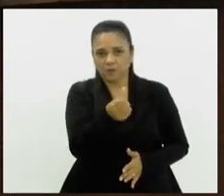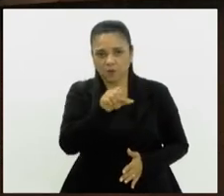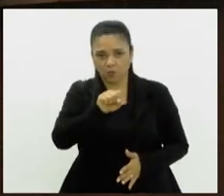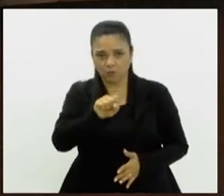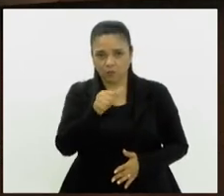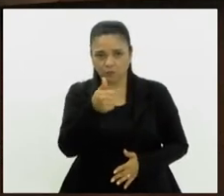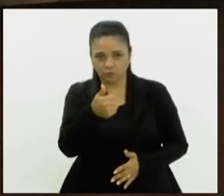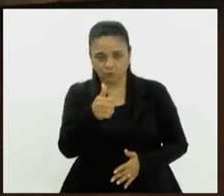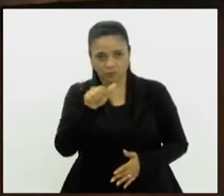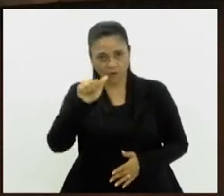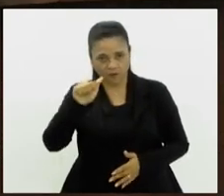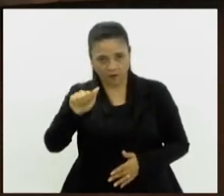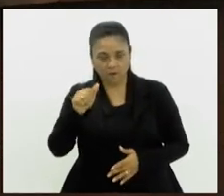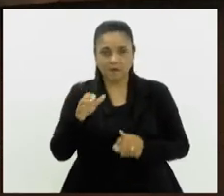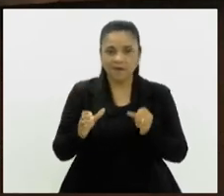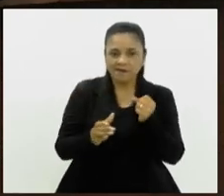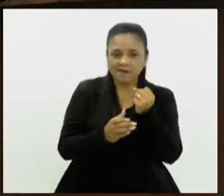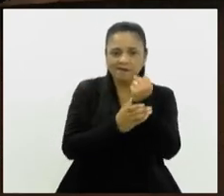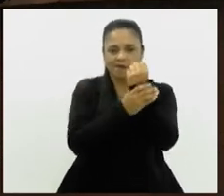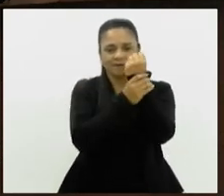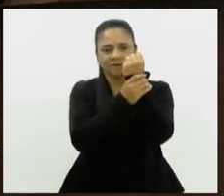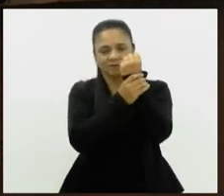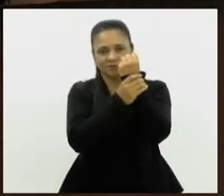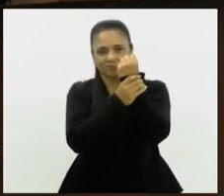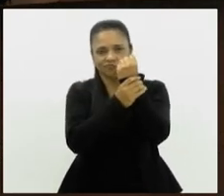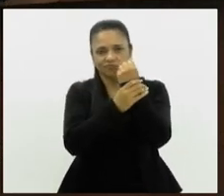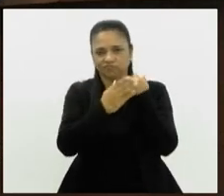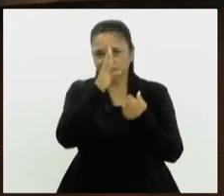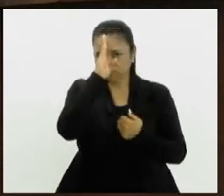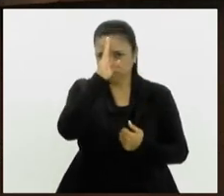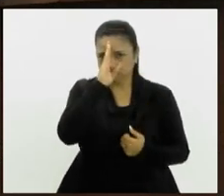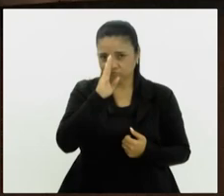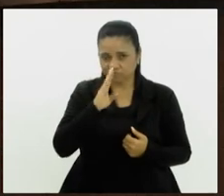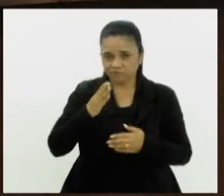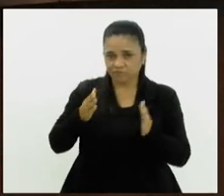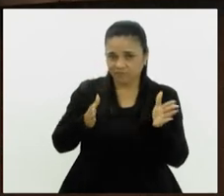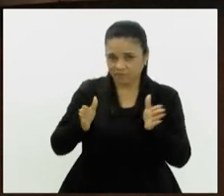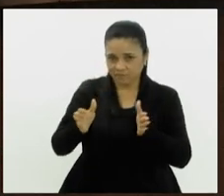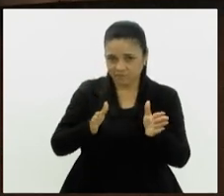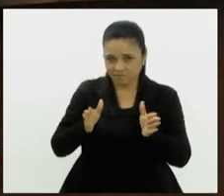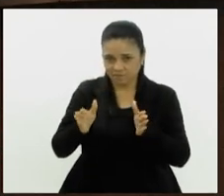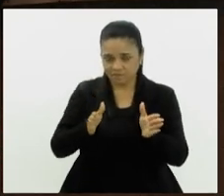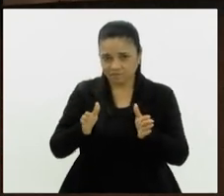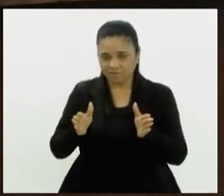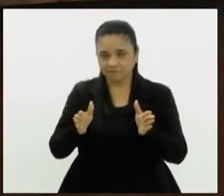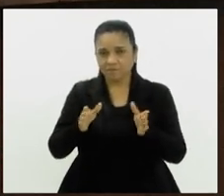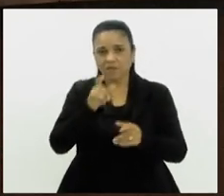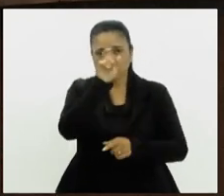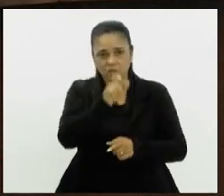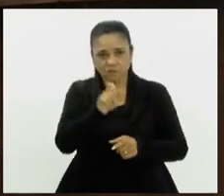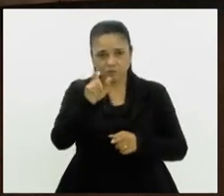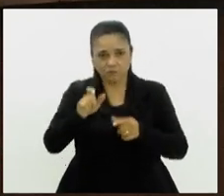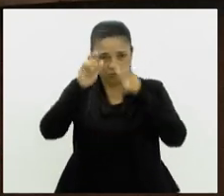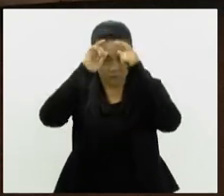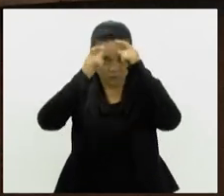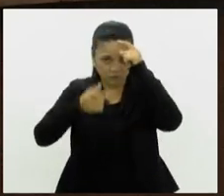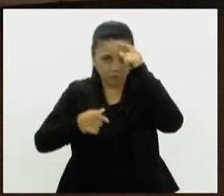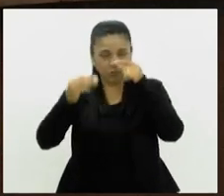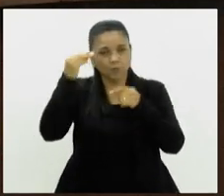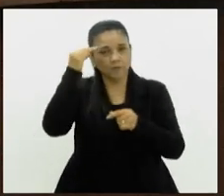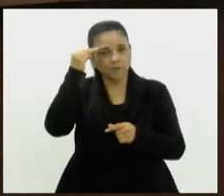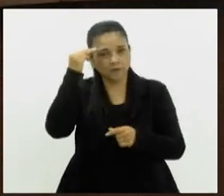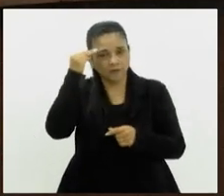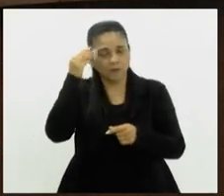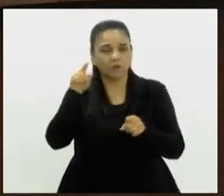para garantir acesso gratuito às pessoas com transtorno mental, às pessoas